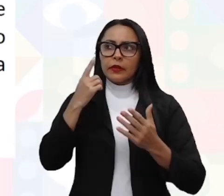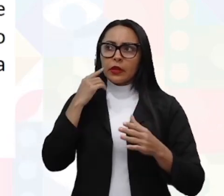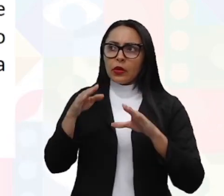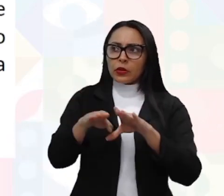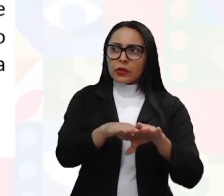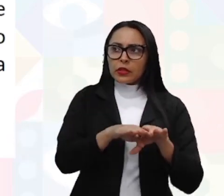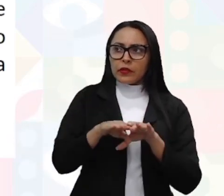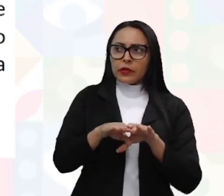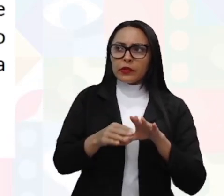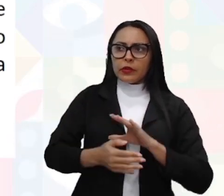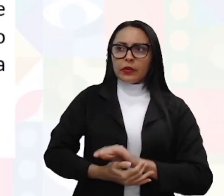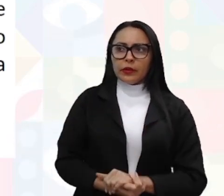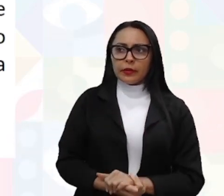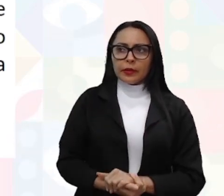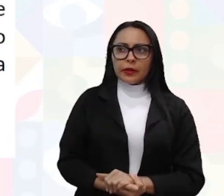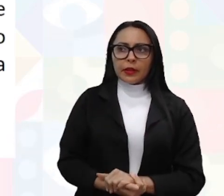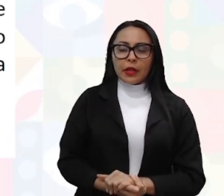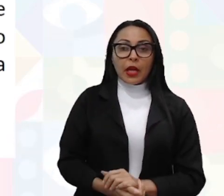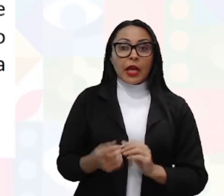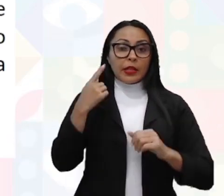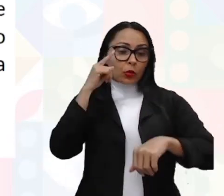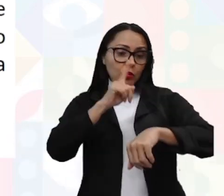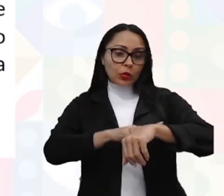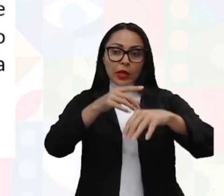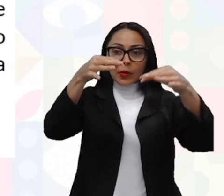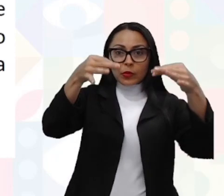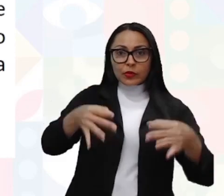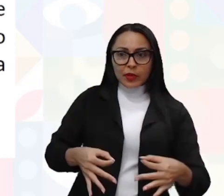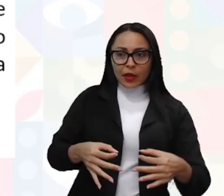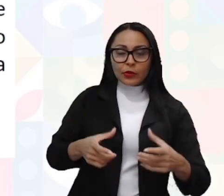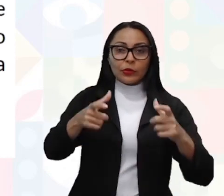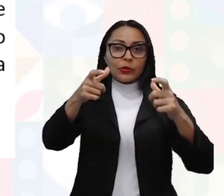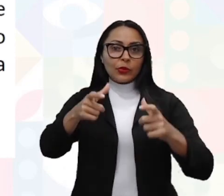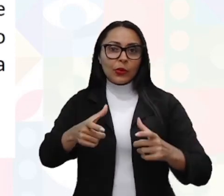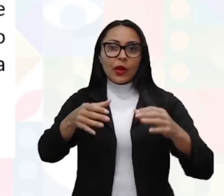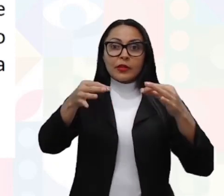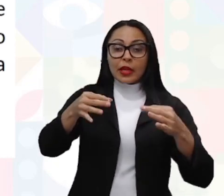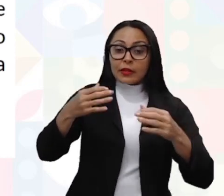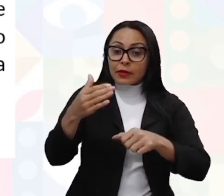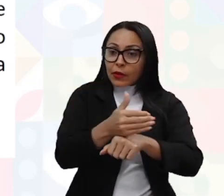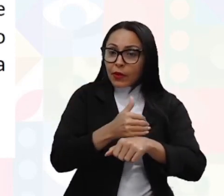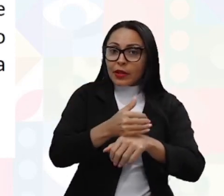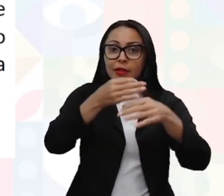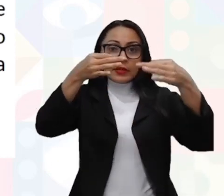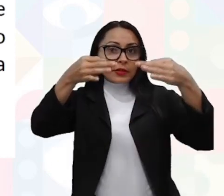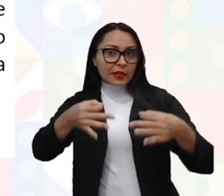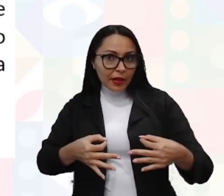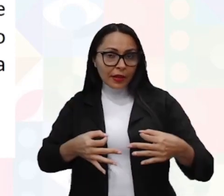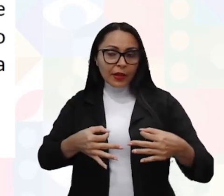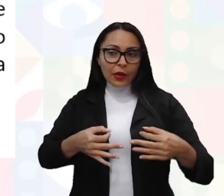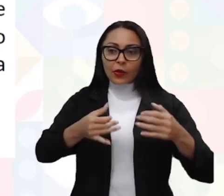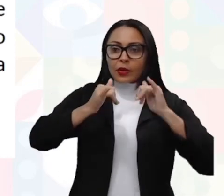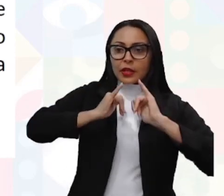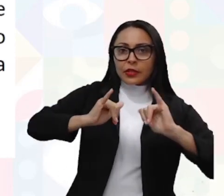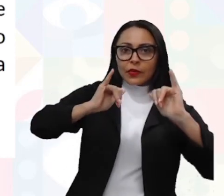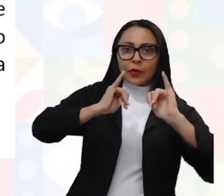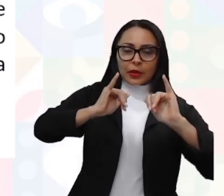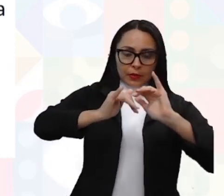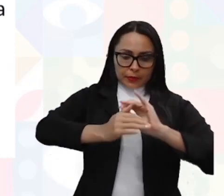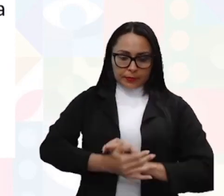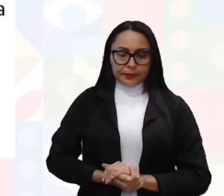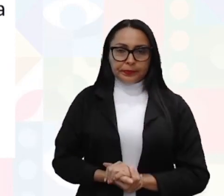serviço contratado, ou seja, no tempo certo, no lugar certo, na qualidade certa e com as informações